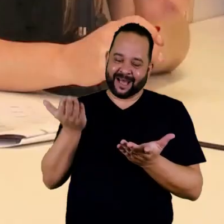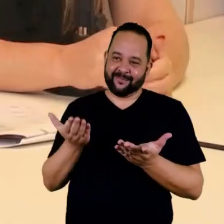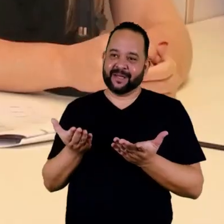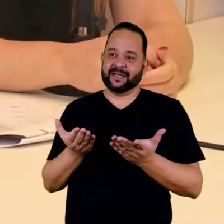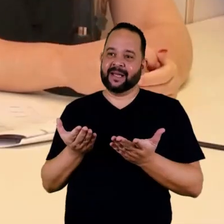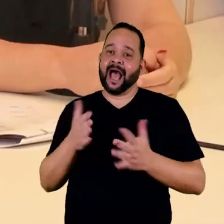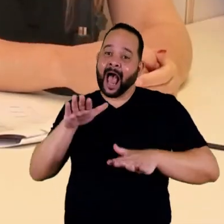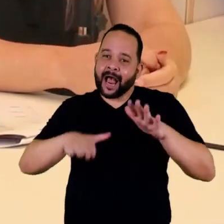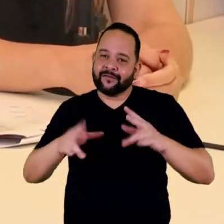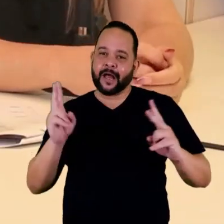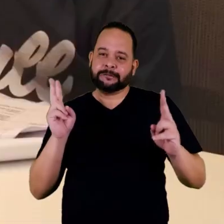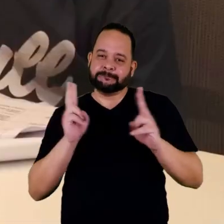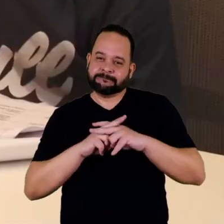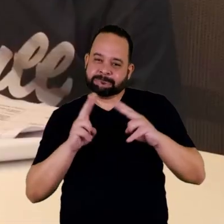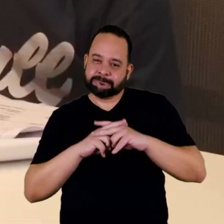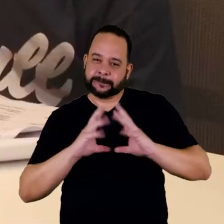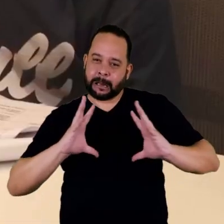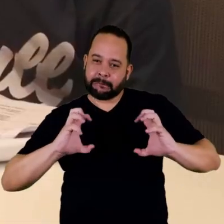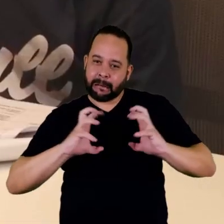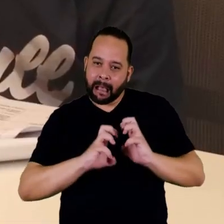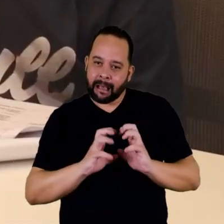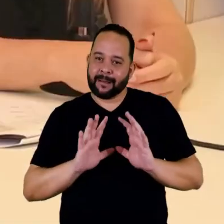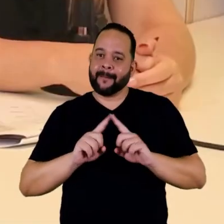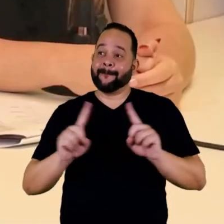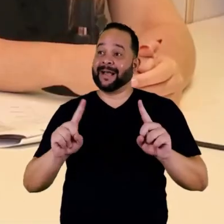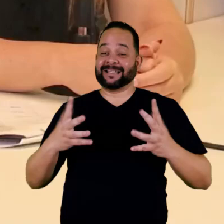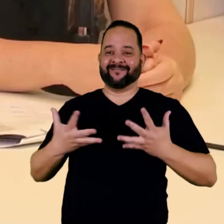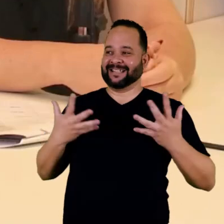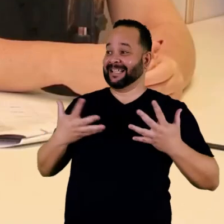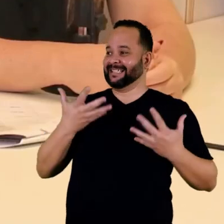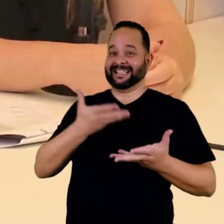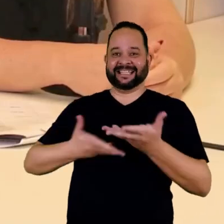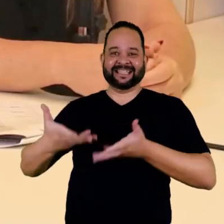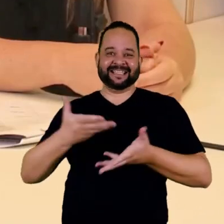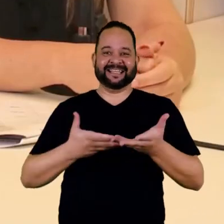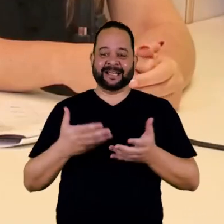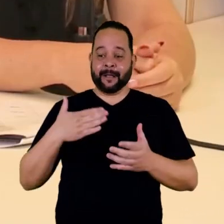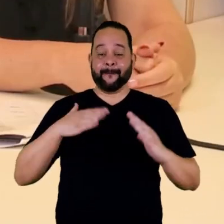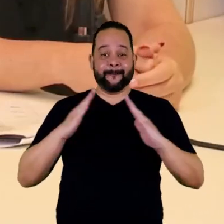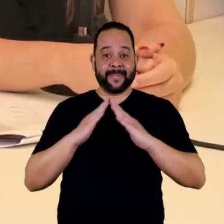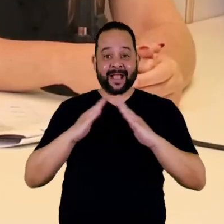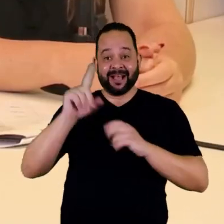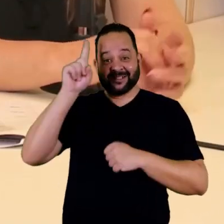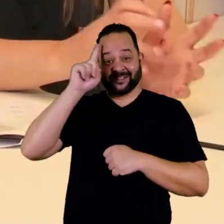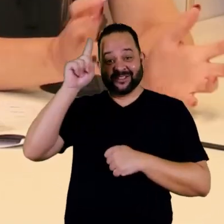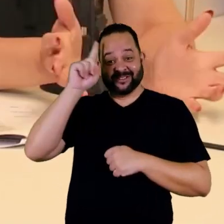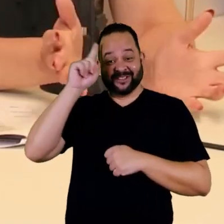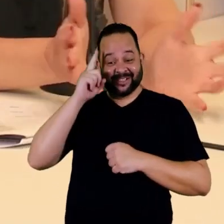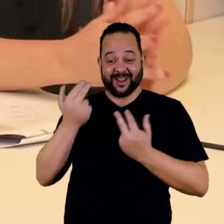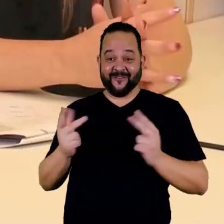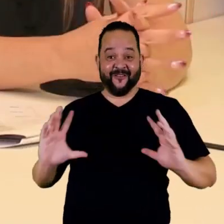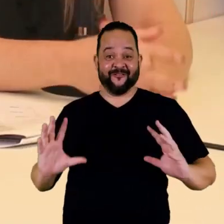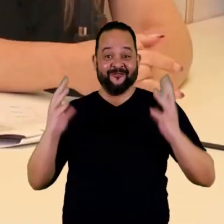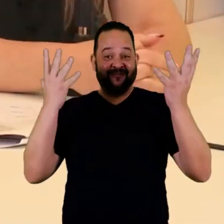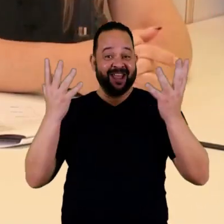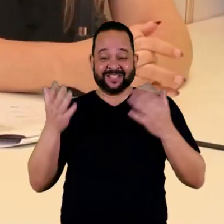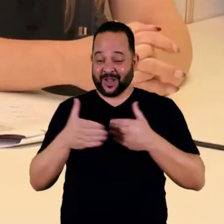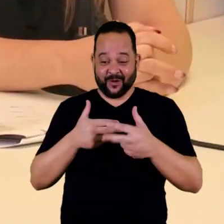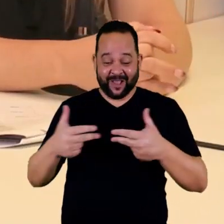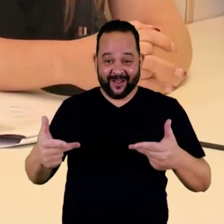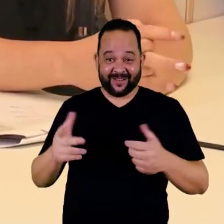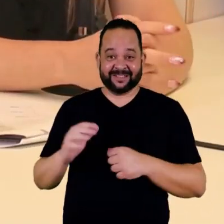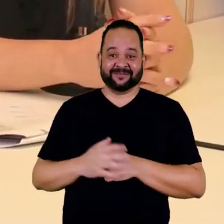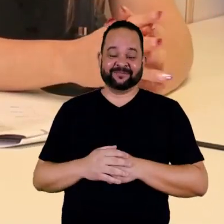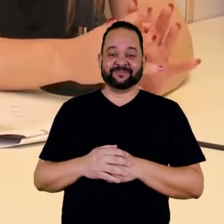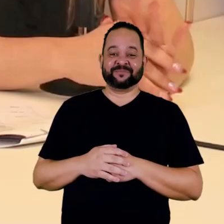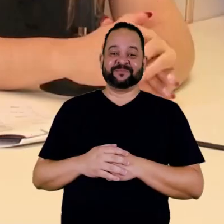disso é que a gente briga mas é mais animado né então a minha casa todo dia era uma festa independentemente de qualquer